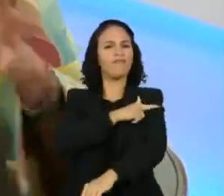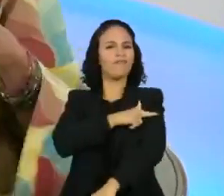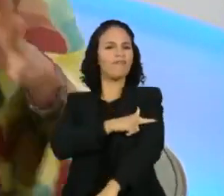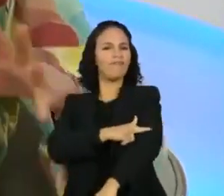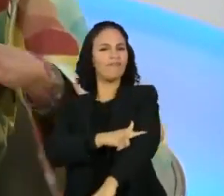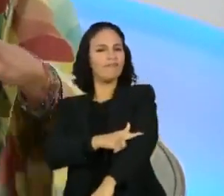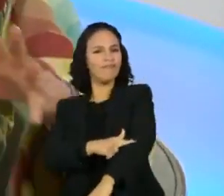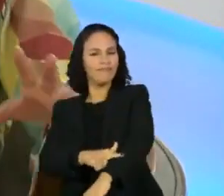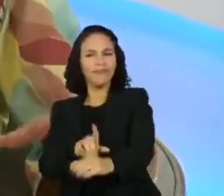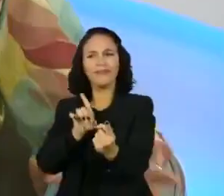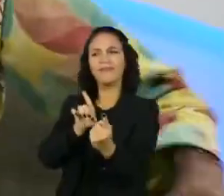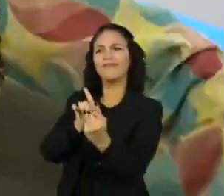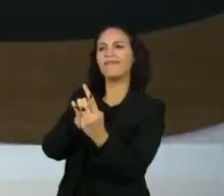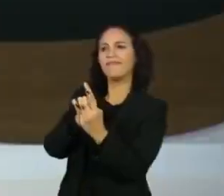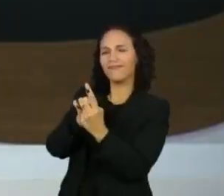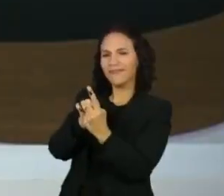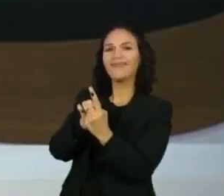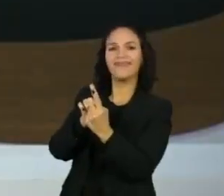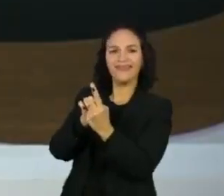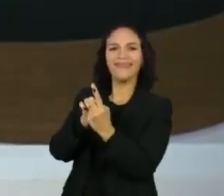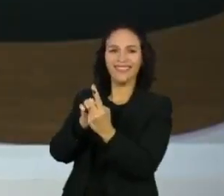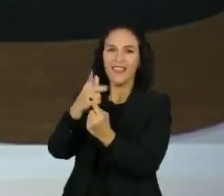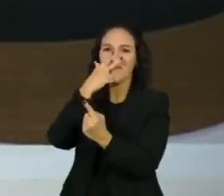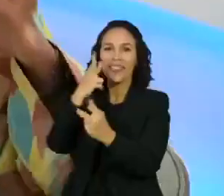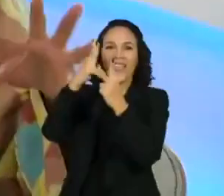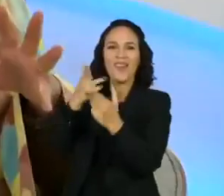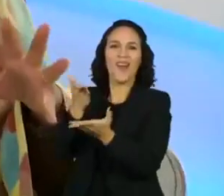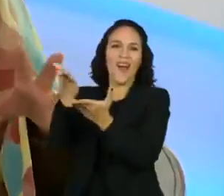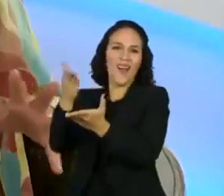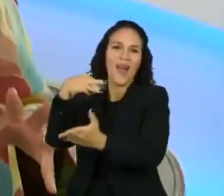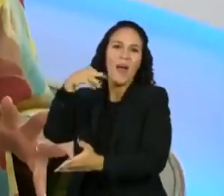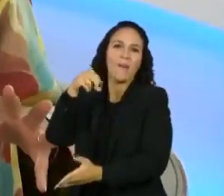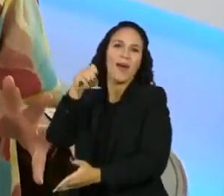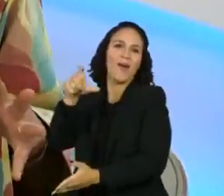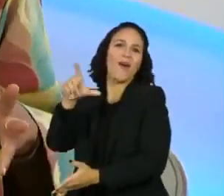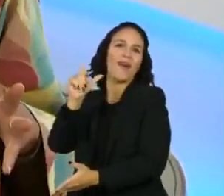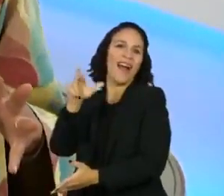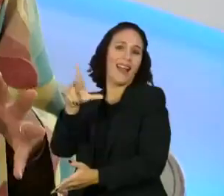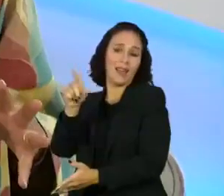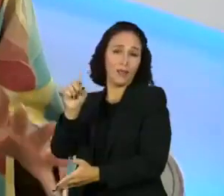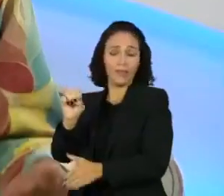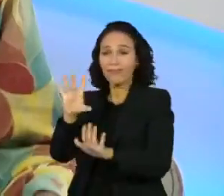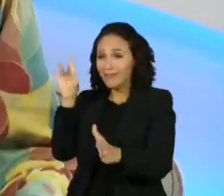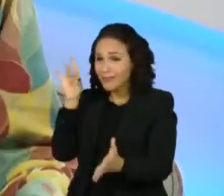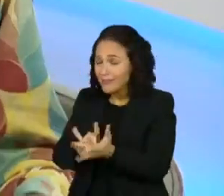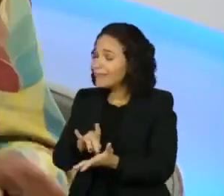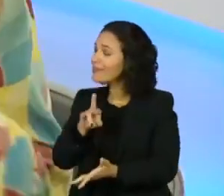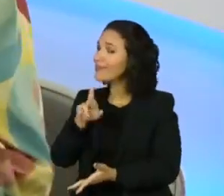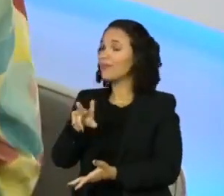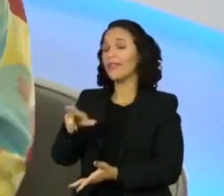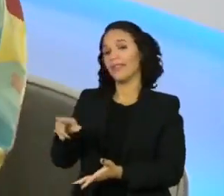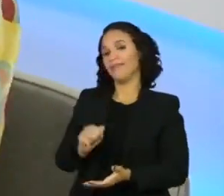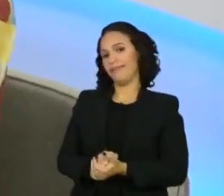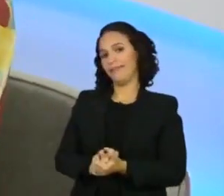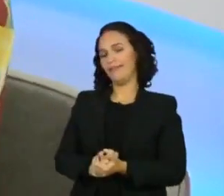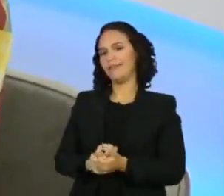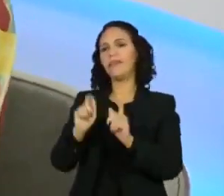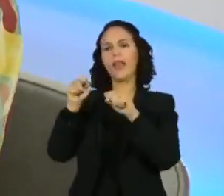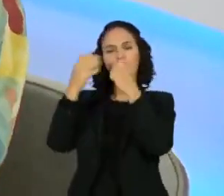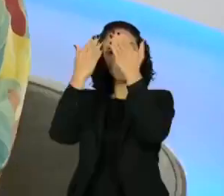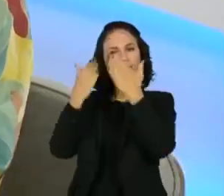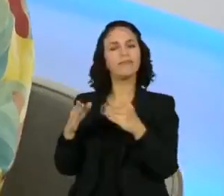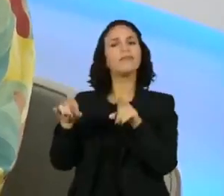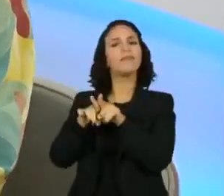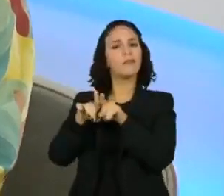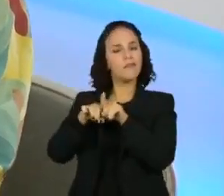brasileiro, que a população... Que era o Leblon do Manuel Carlos, o Brasil. Exatamente, que era o Leblon do Manuel Carlos, exatamente. E não... A gente também pode analisar muito o